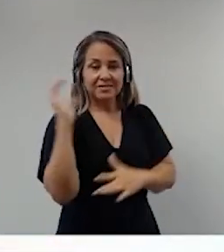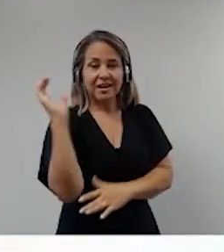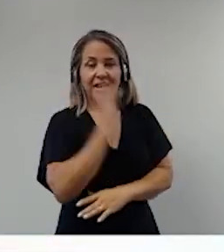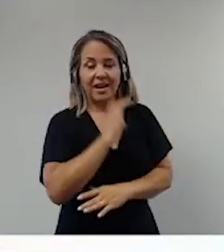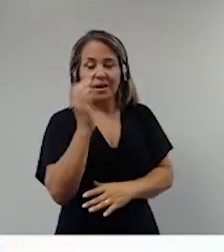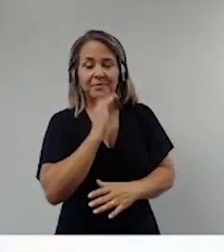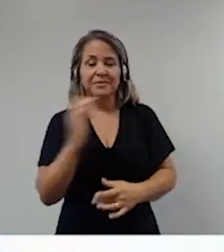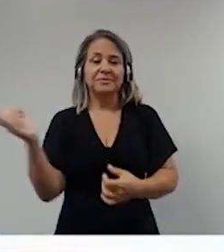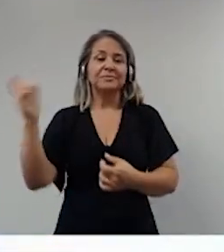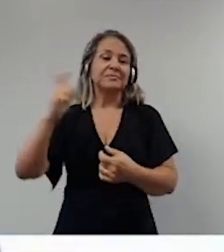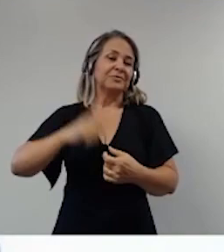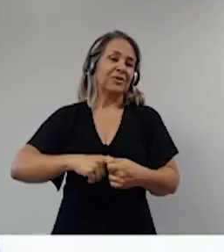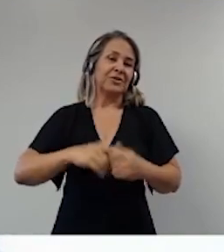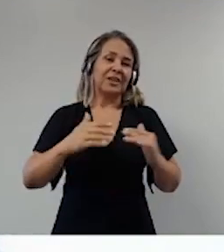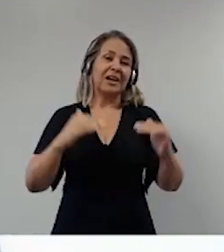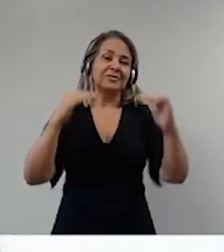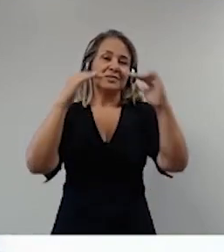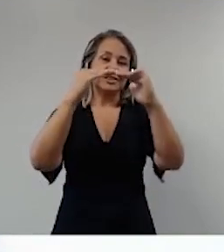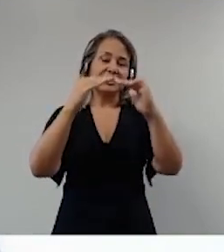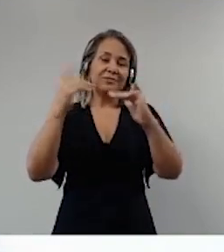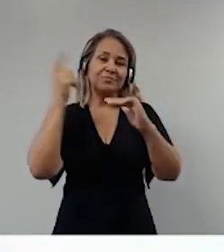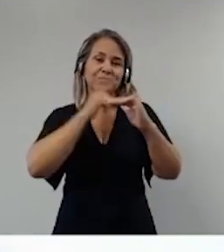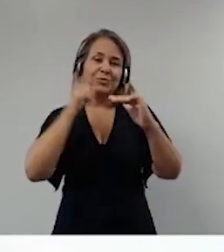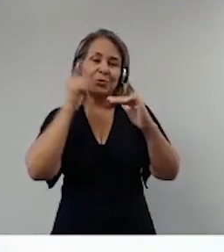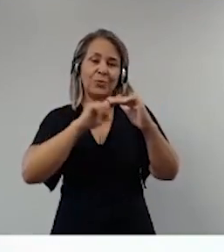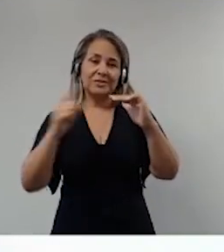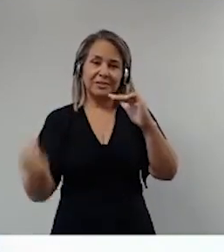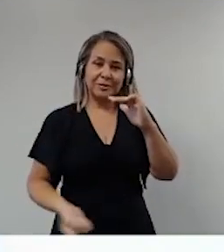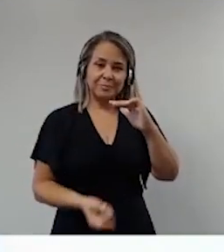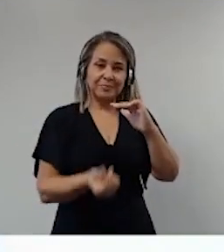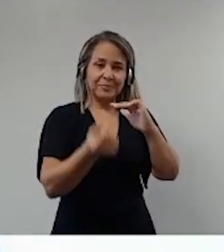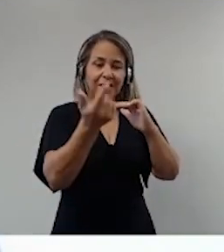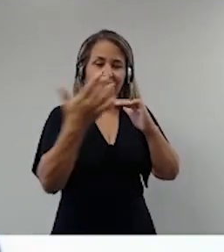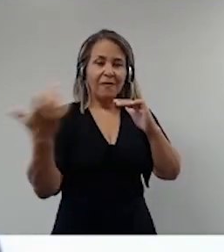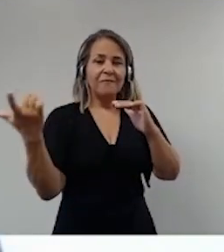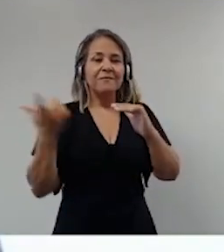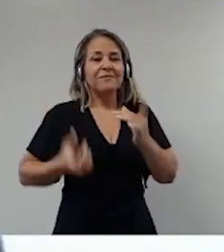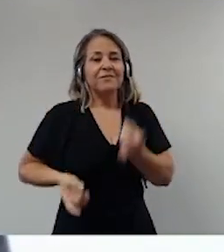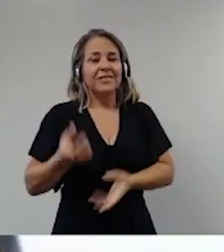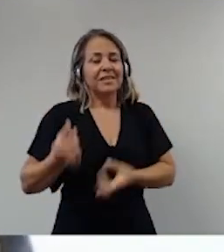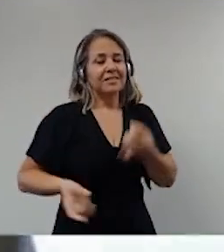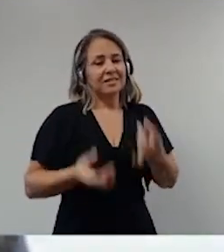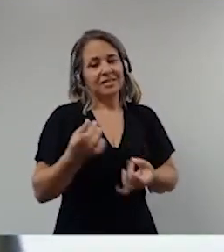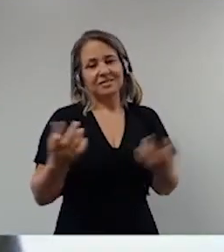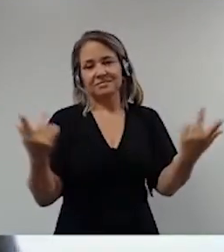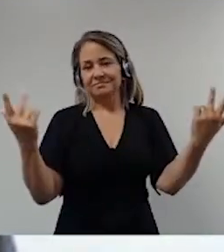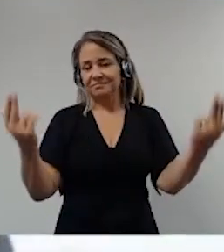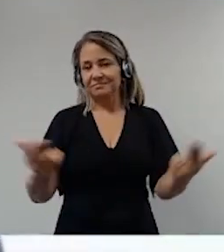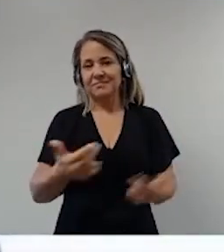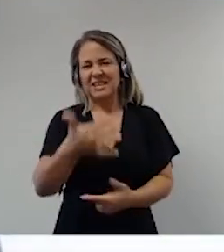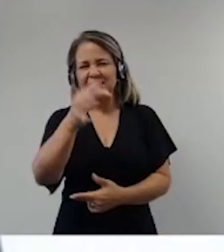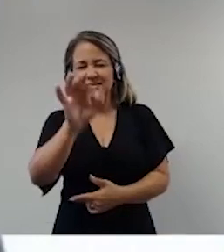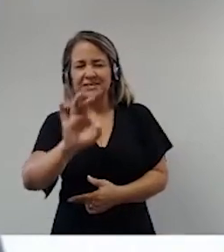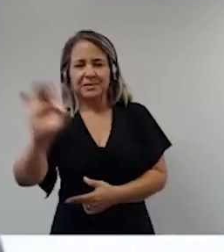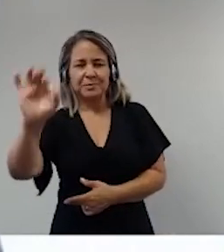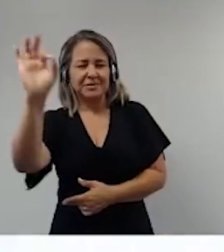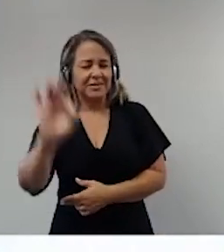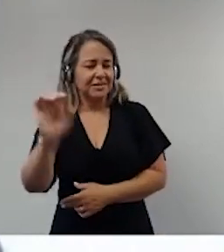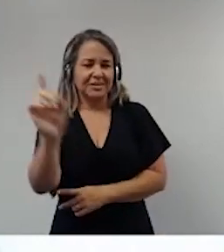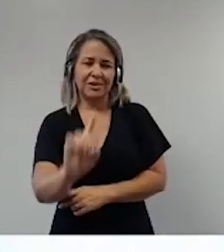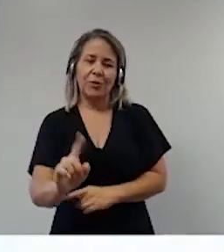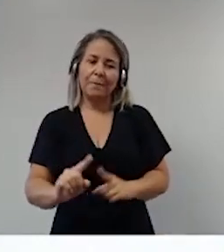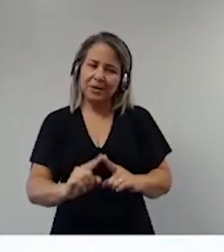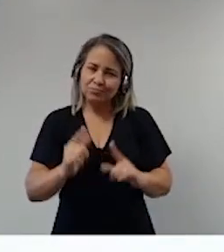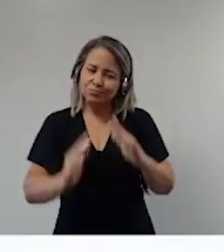rapidamente voltar aos níveis de faturamento pré-pandemia, obviamente não 100%, mas um bom nível de